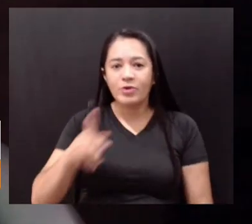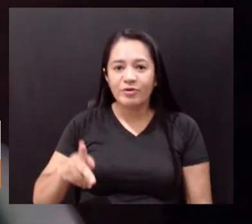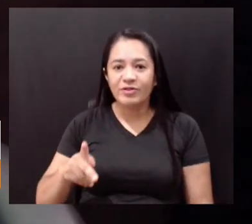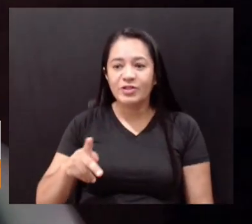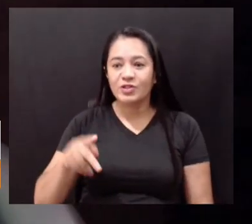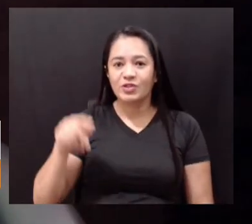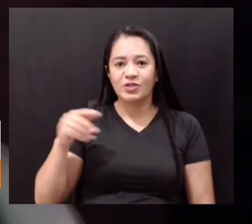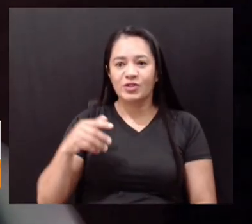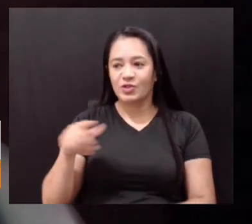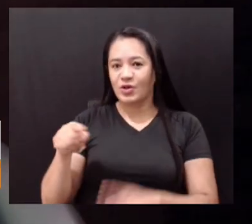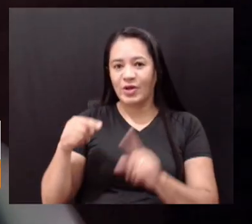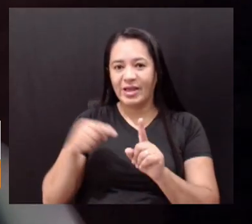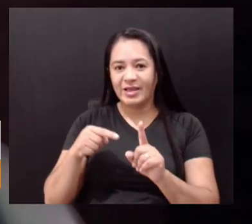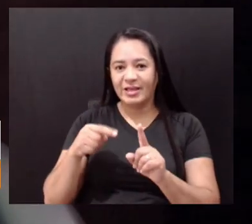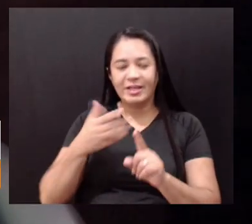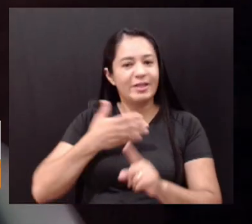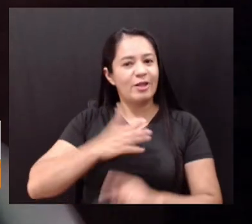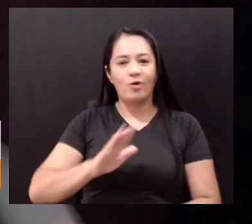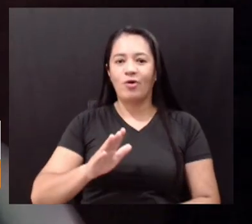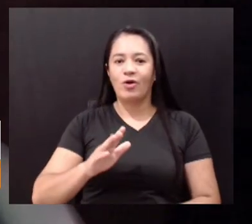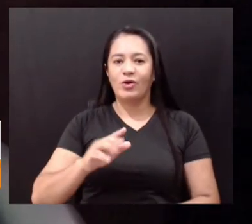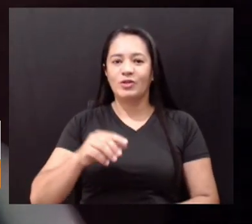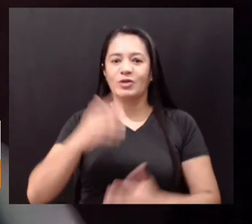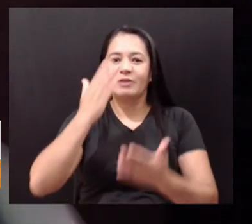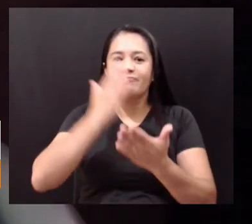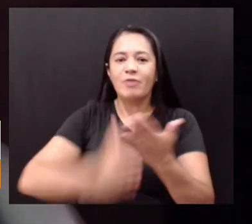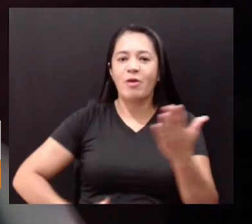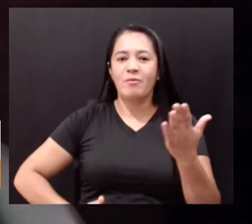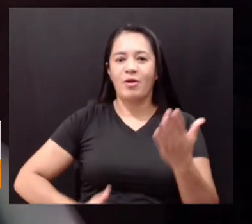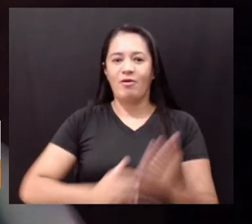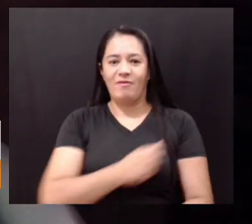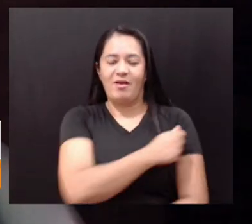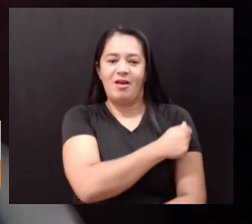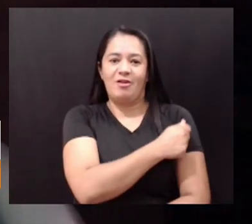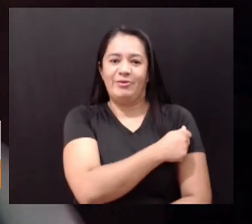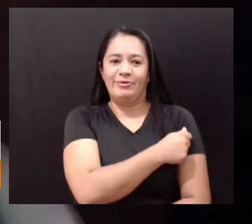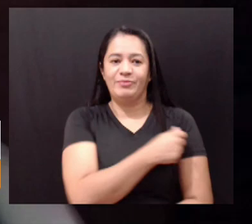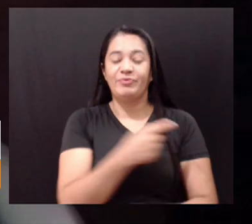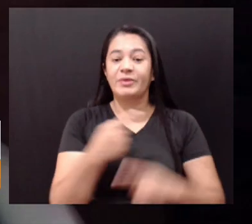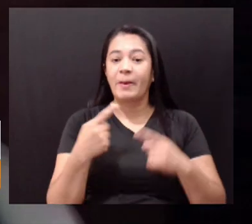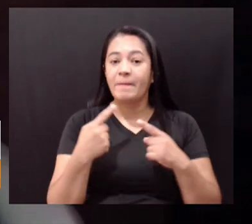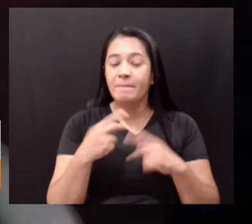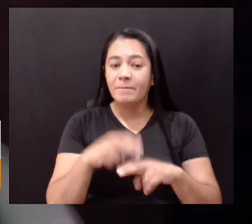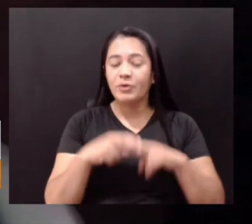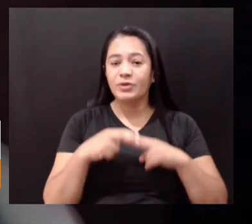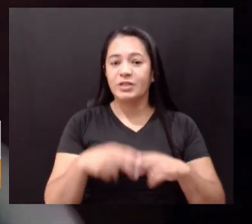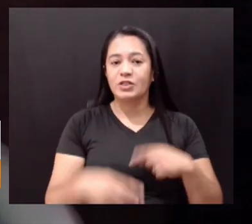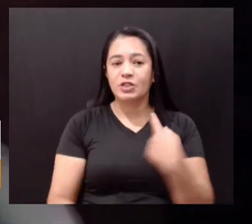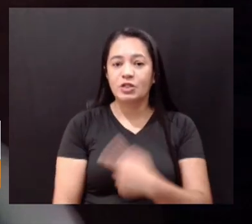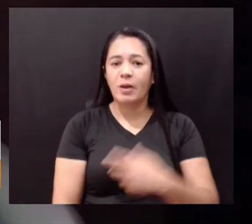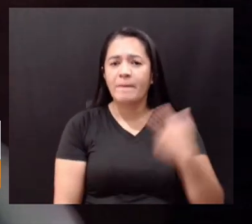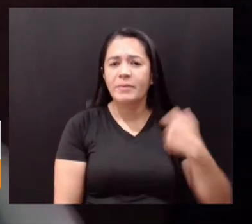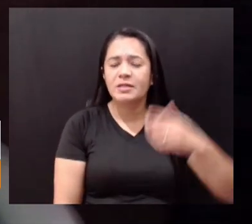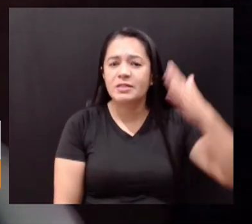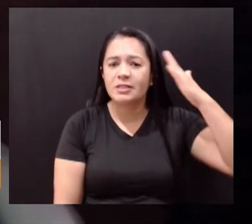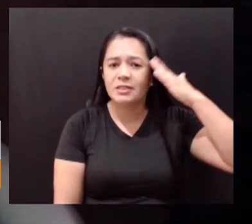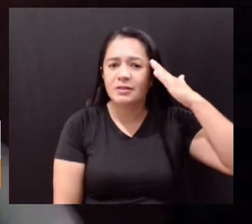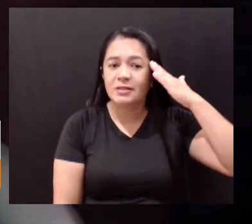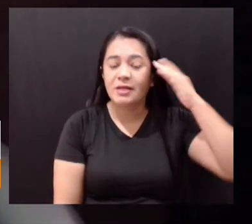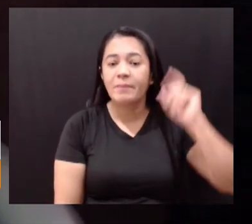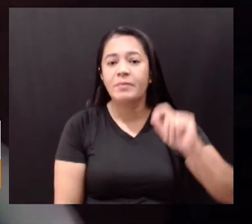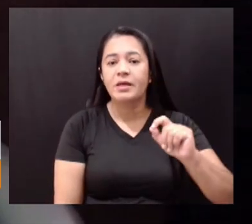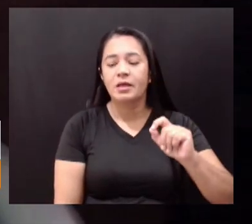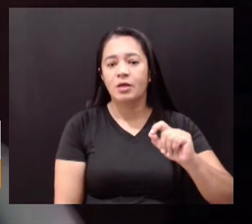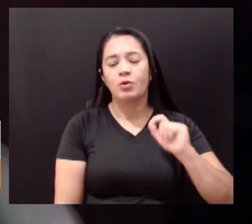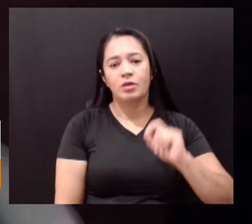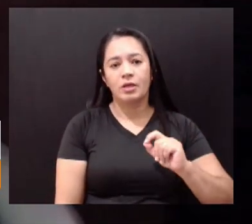reprovar um aluno. Então, assim, esse entendimento de que muitas vezes eu preciso fazer o que tem que ser feito, mas não aquilo que